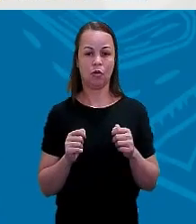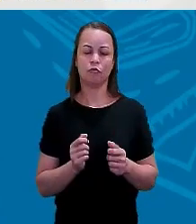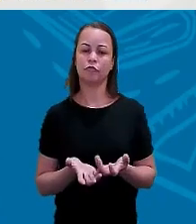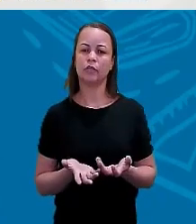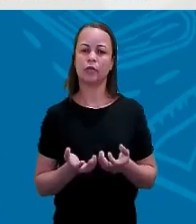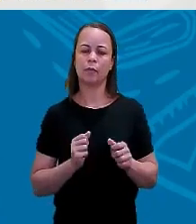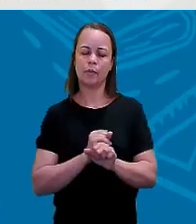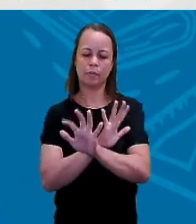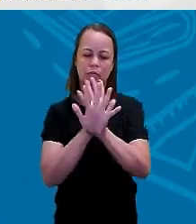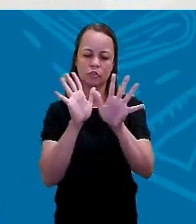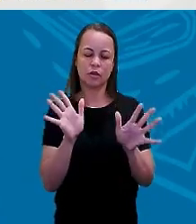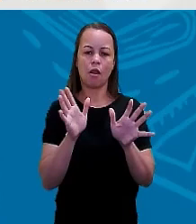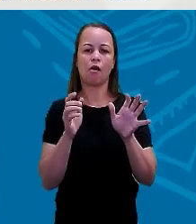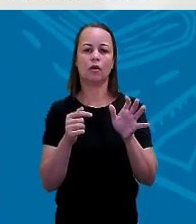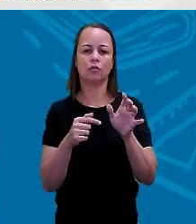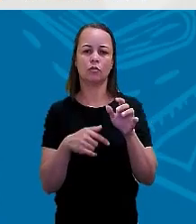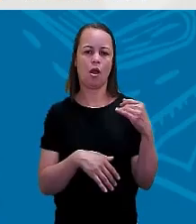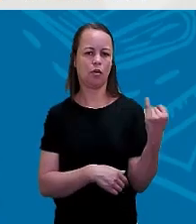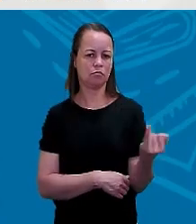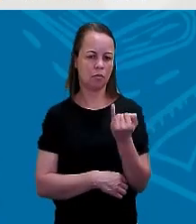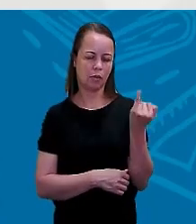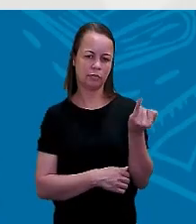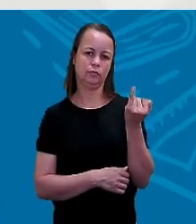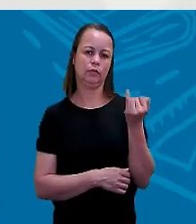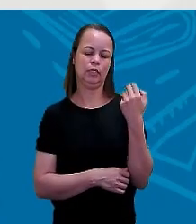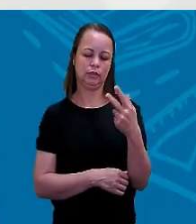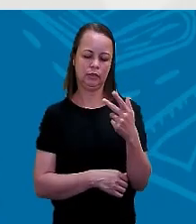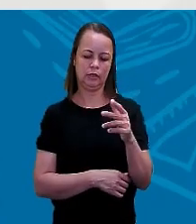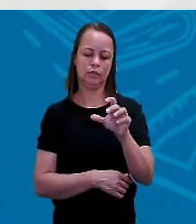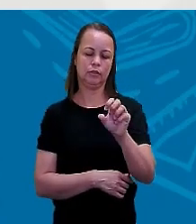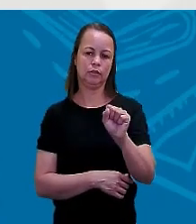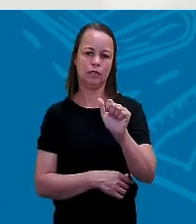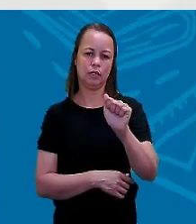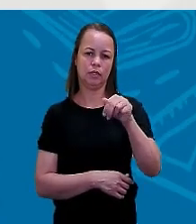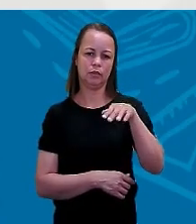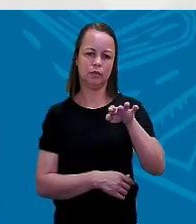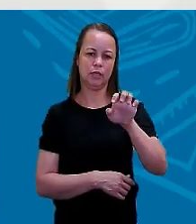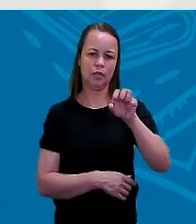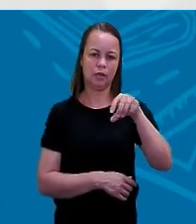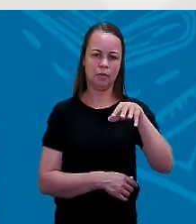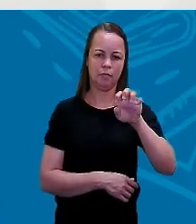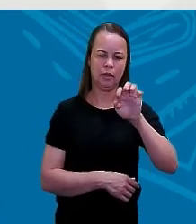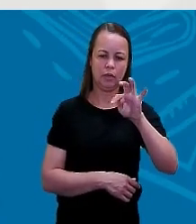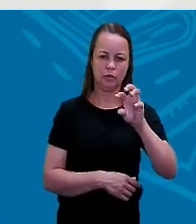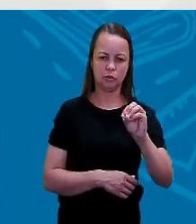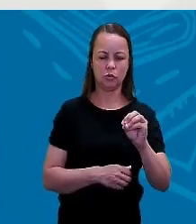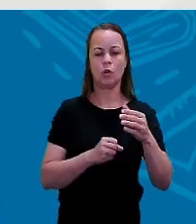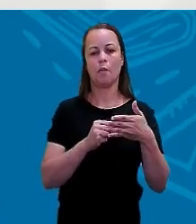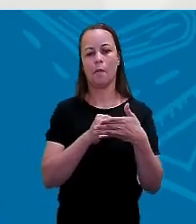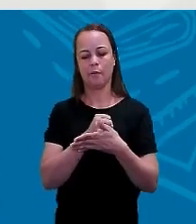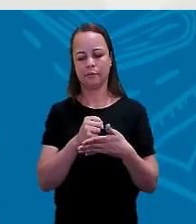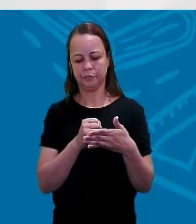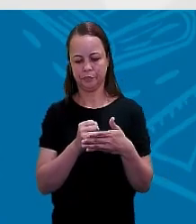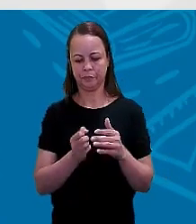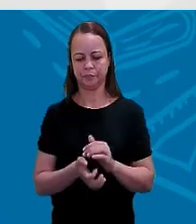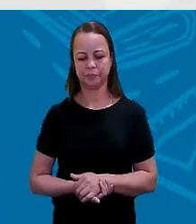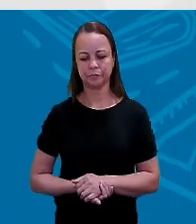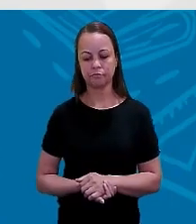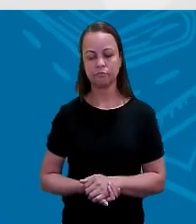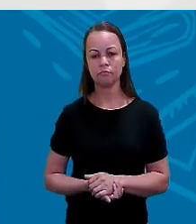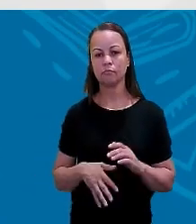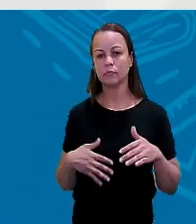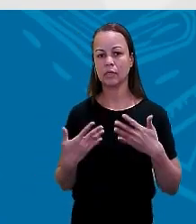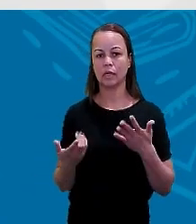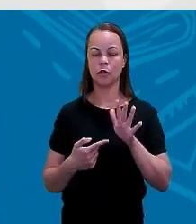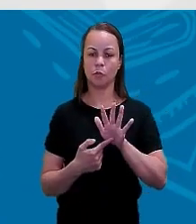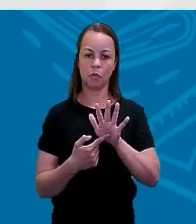mais uma vez claro a importância desse saneamento básico para a nossa saúde. E aí eu trago um mapa, né, para a